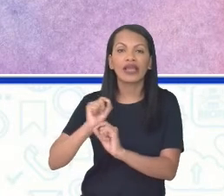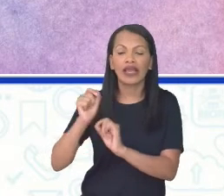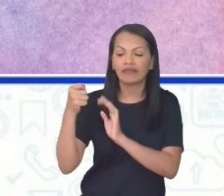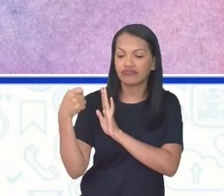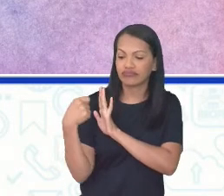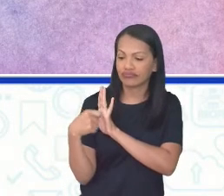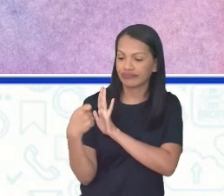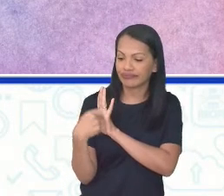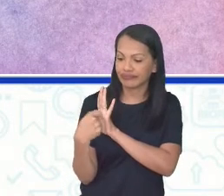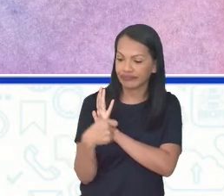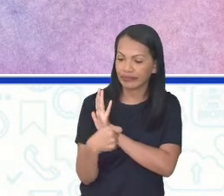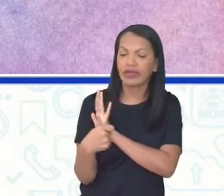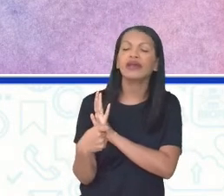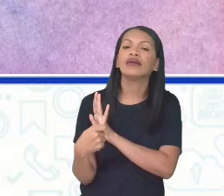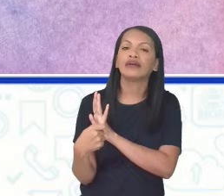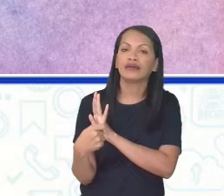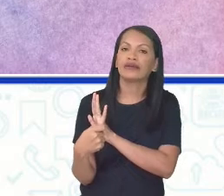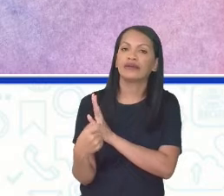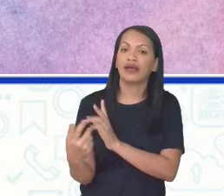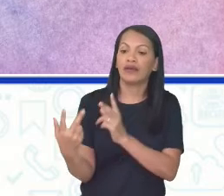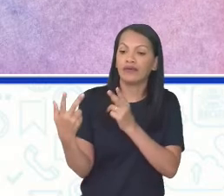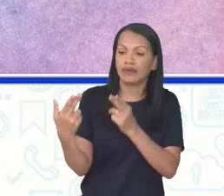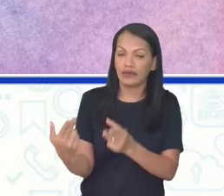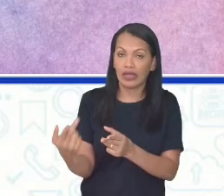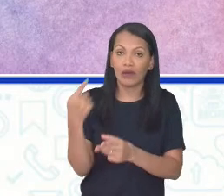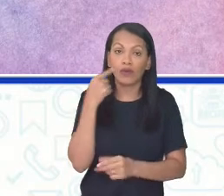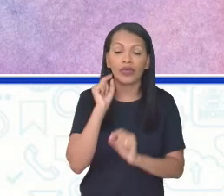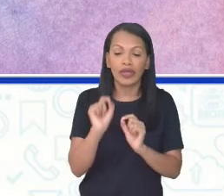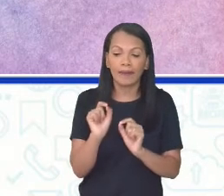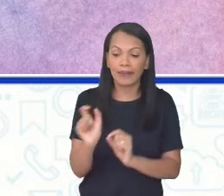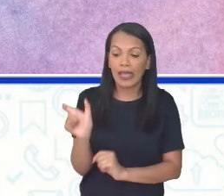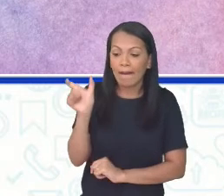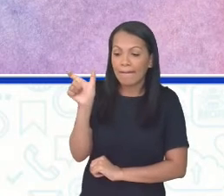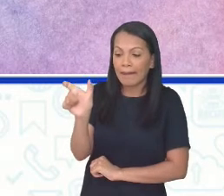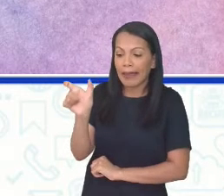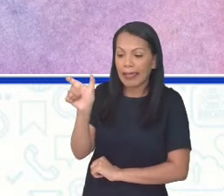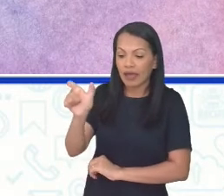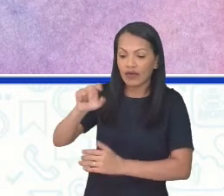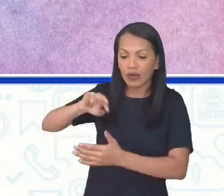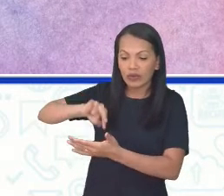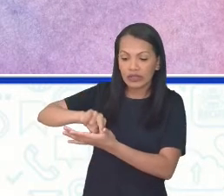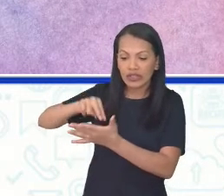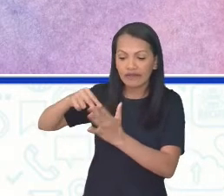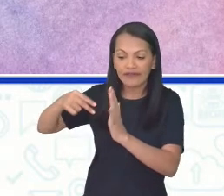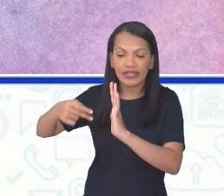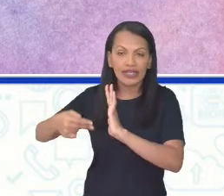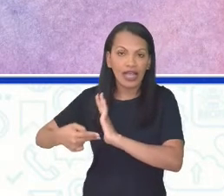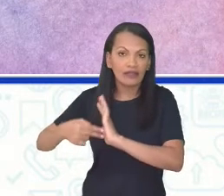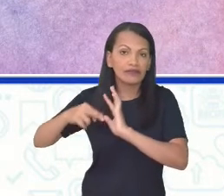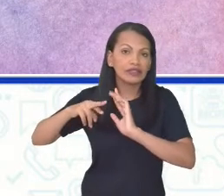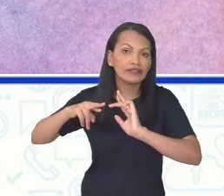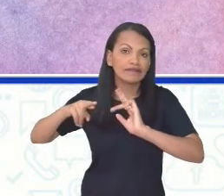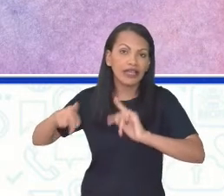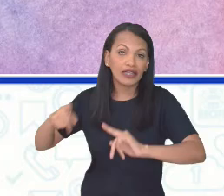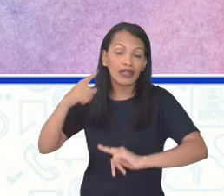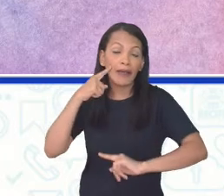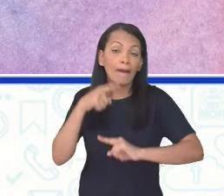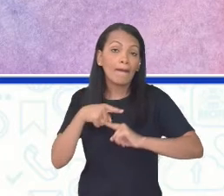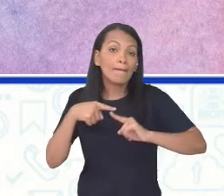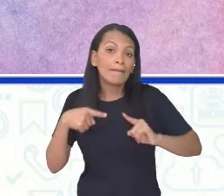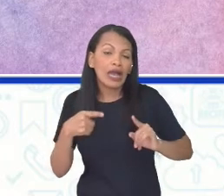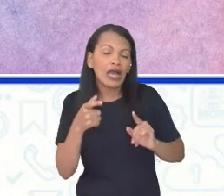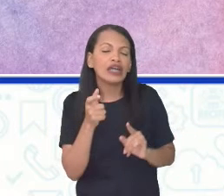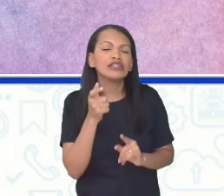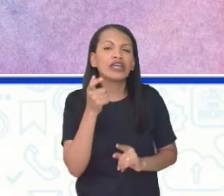São palavras com significados diferentes, mas com grafia idêntica, não é?